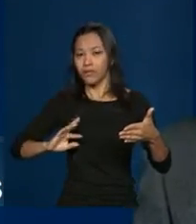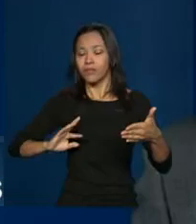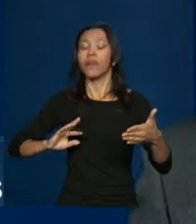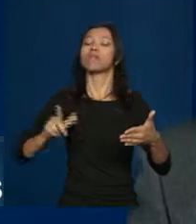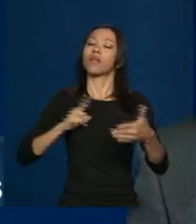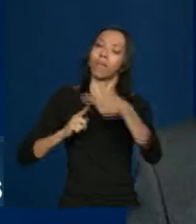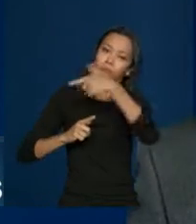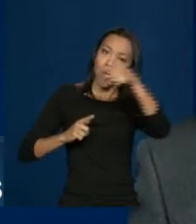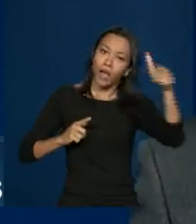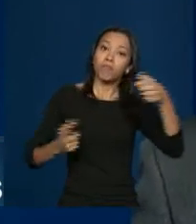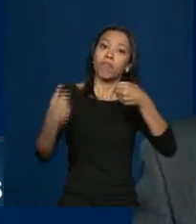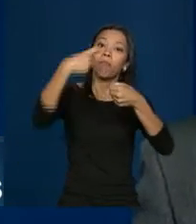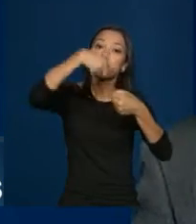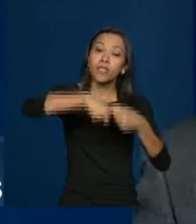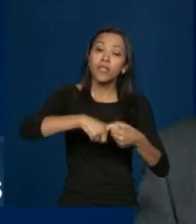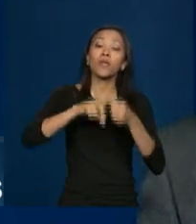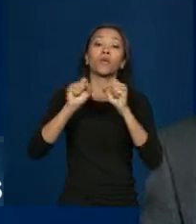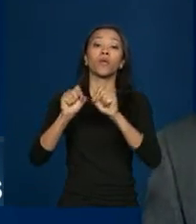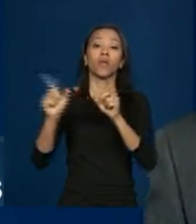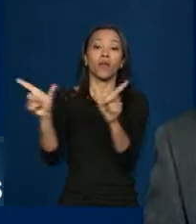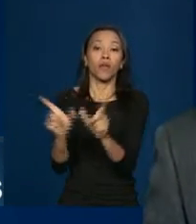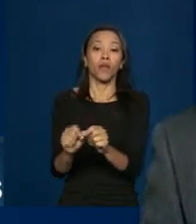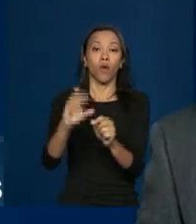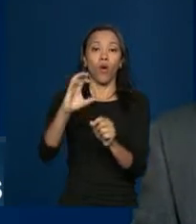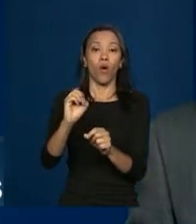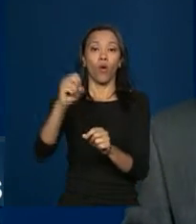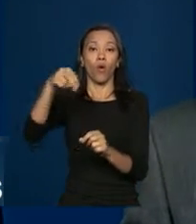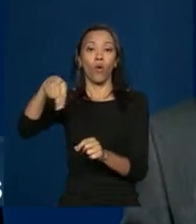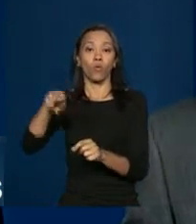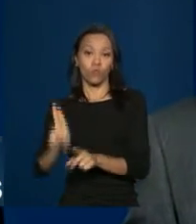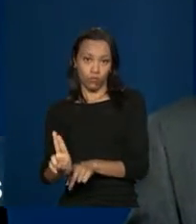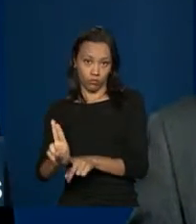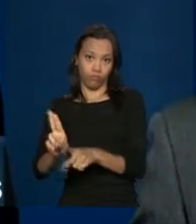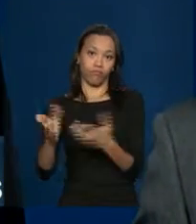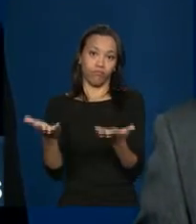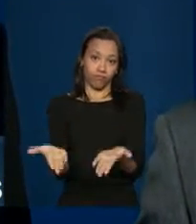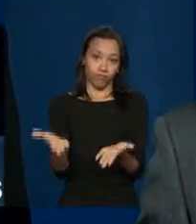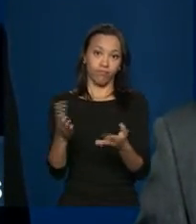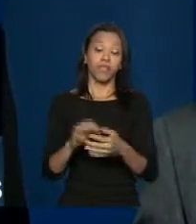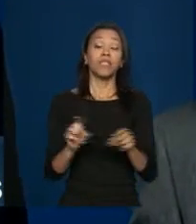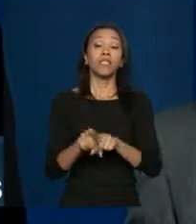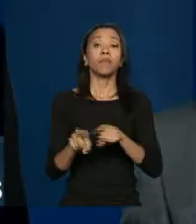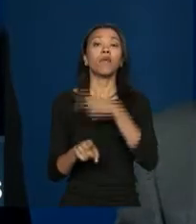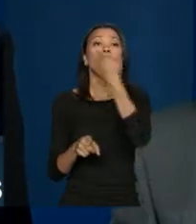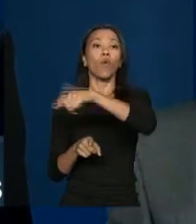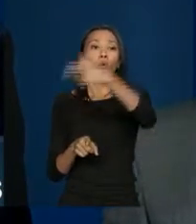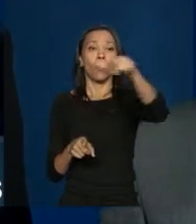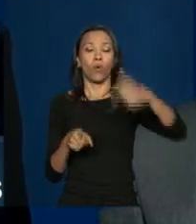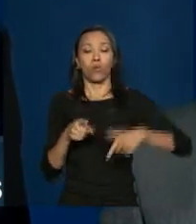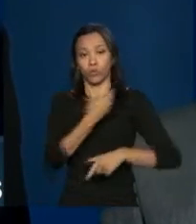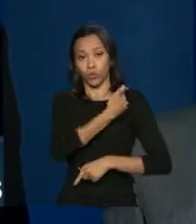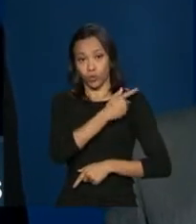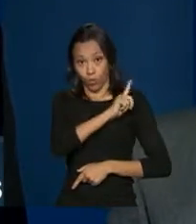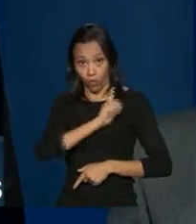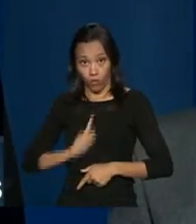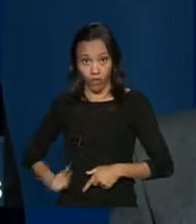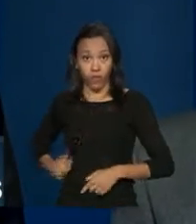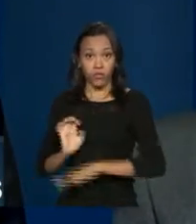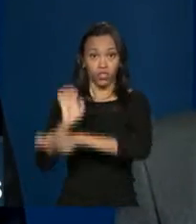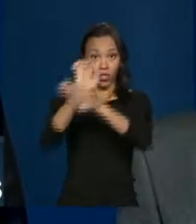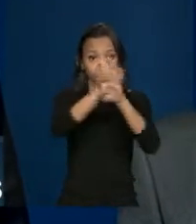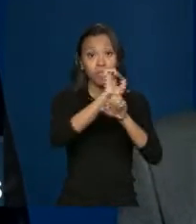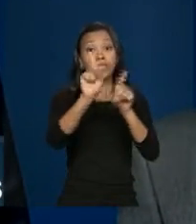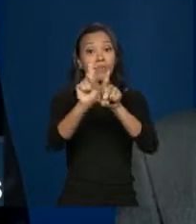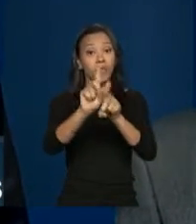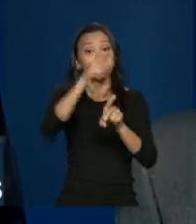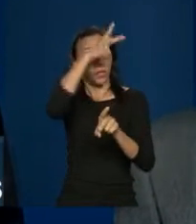parceria com a Organização das Nações Unidas, no escritório da UNODC, mas também pelos governos estaduais, municipais e